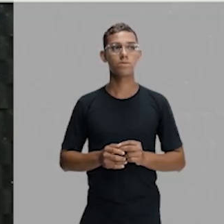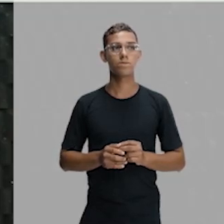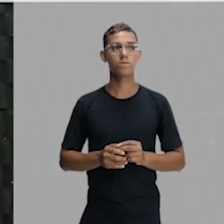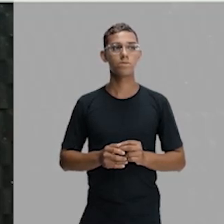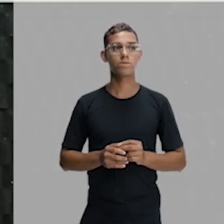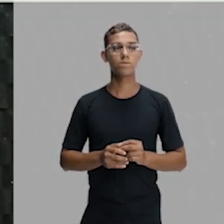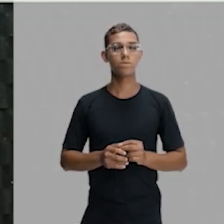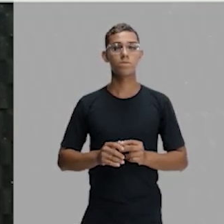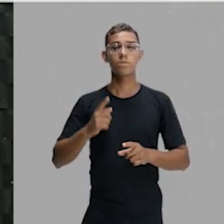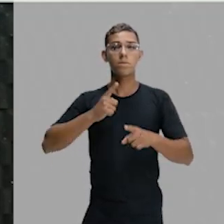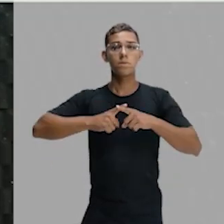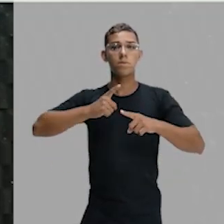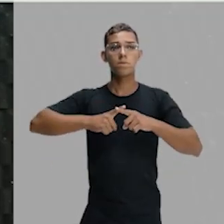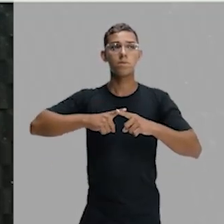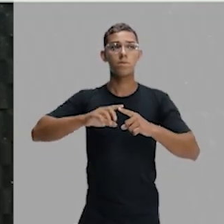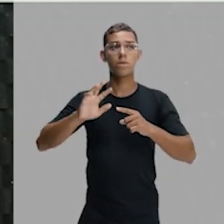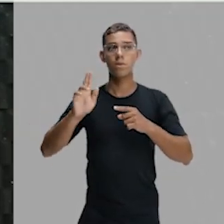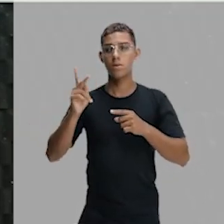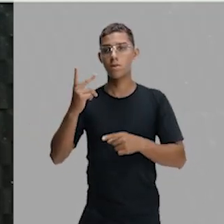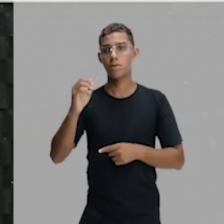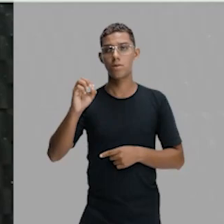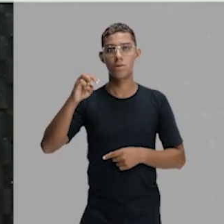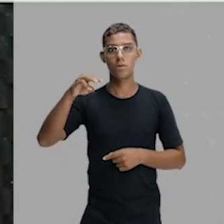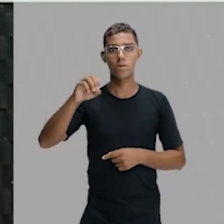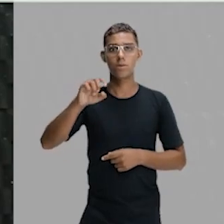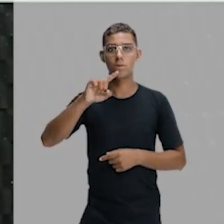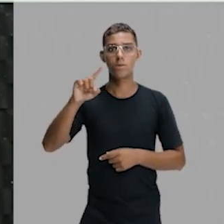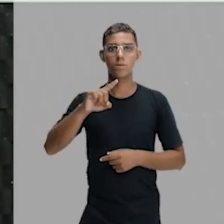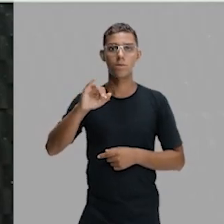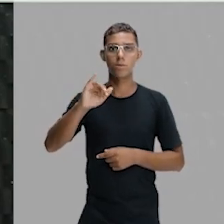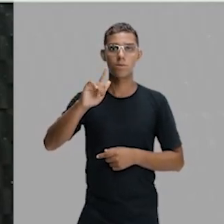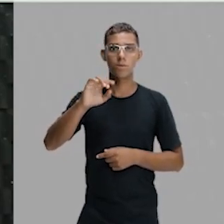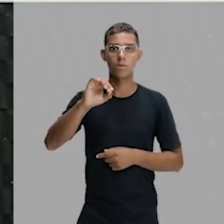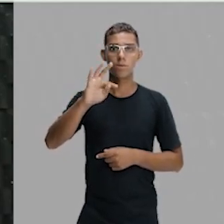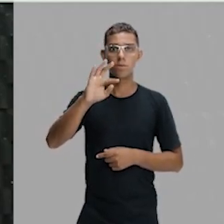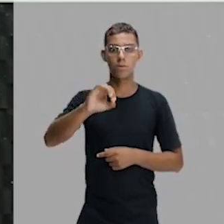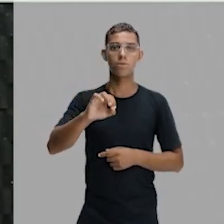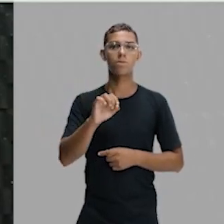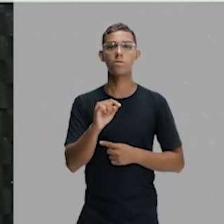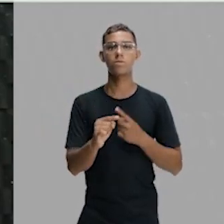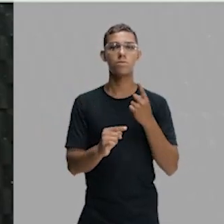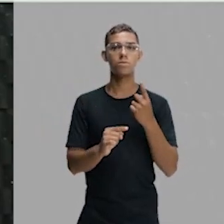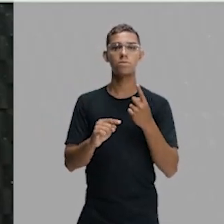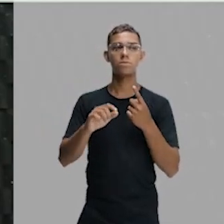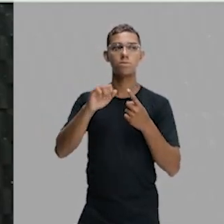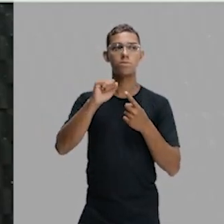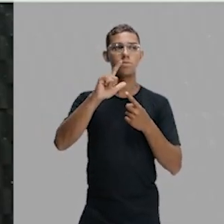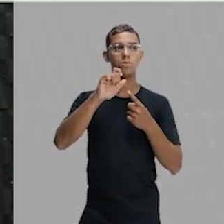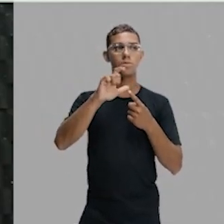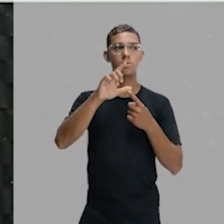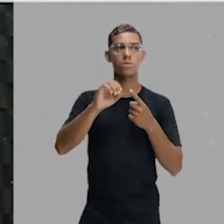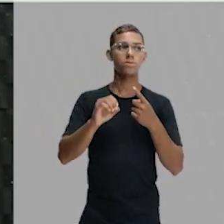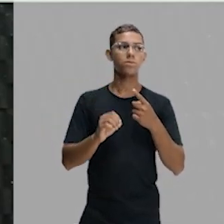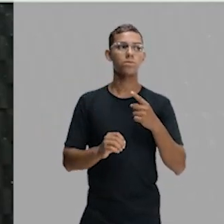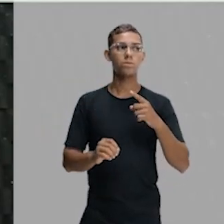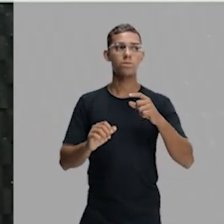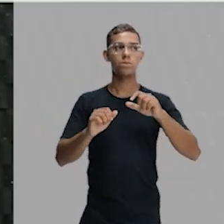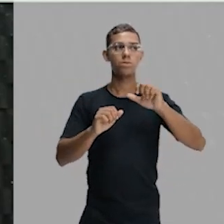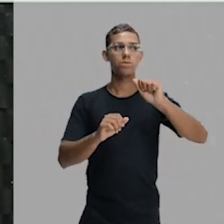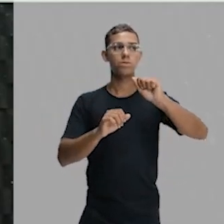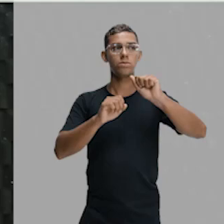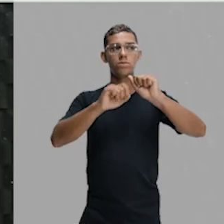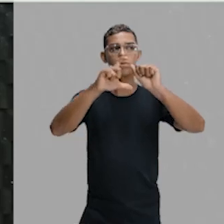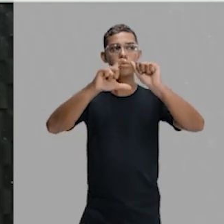Então, por que é homozigoto? Porque só tem um tipo de alelo, que é o alelo